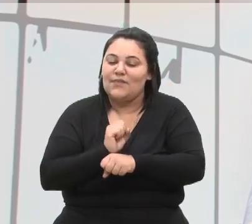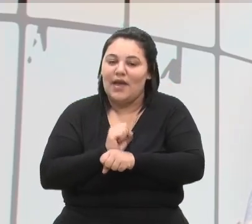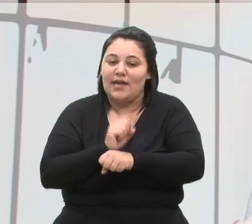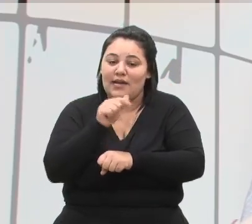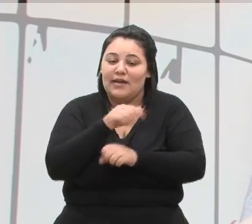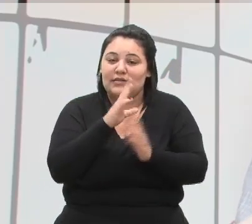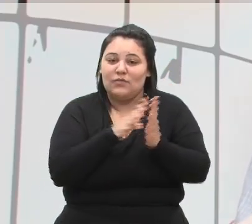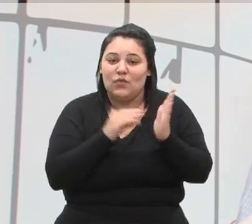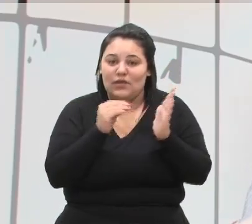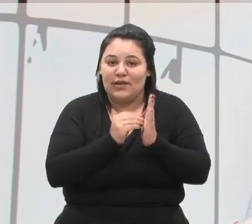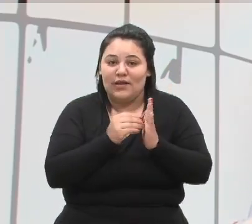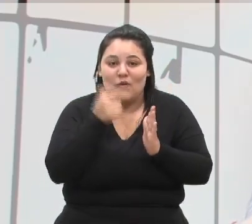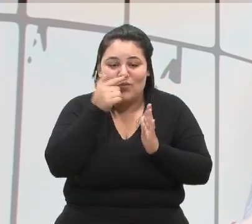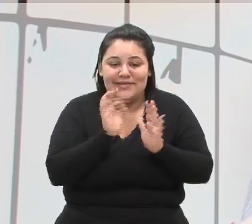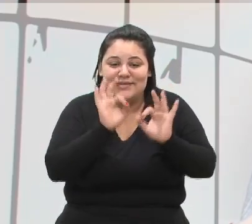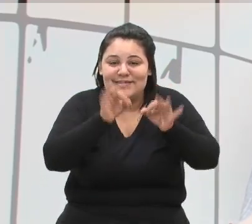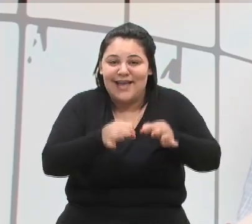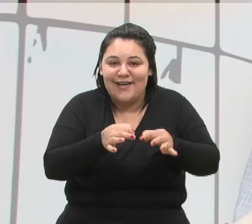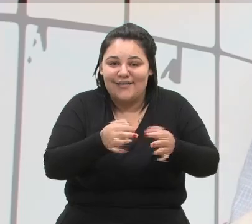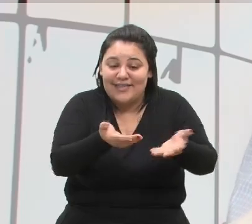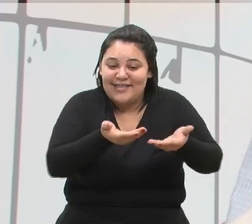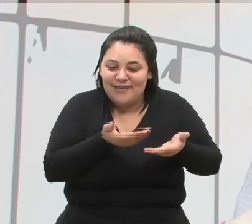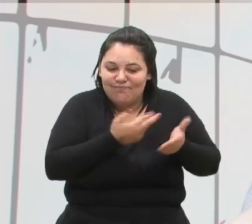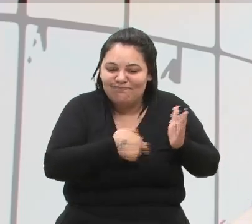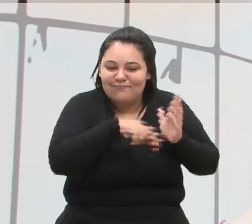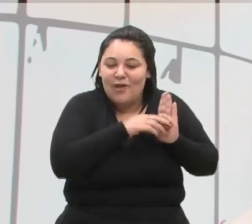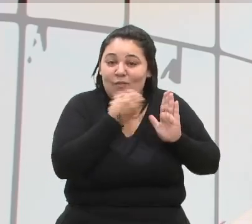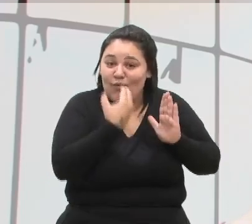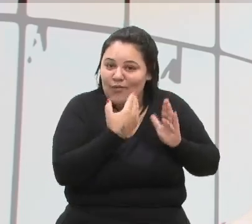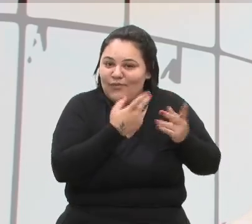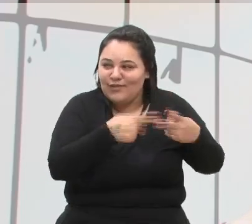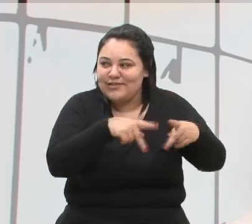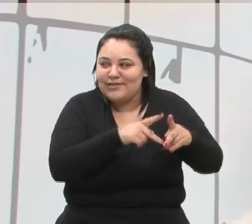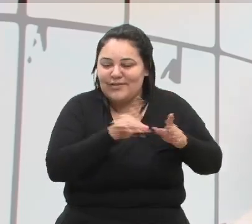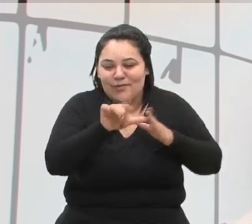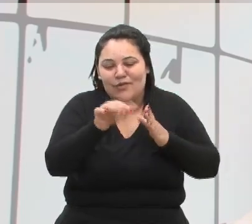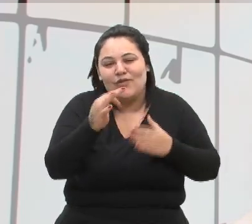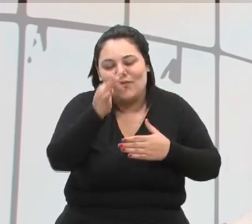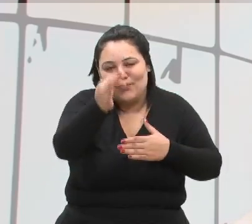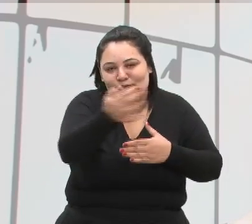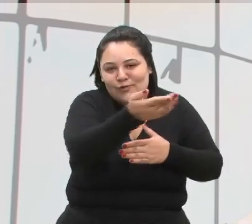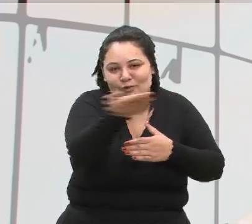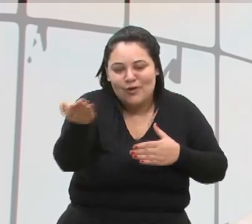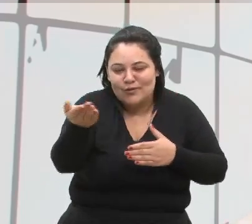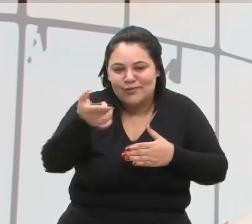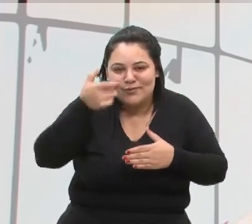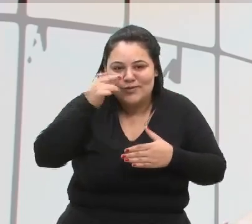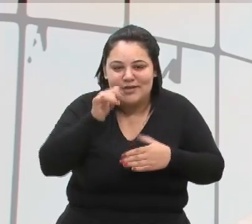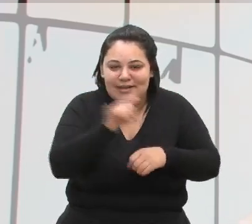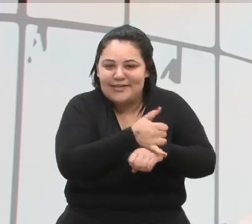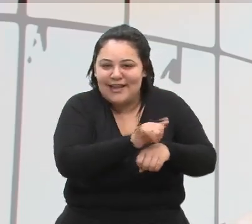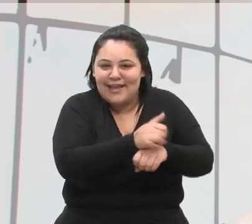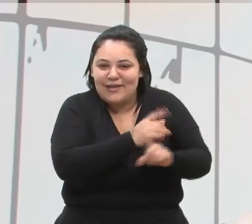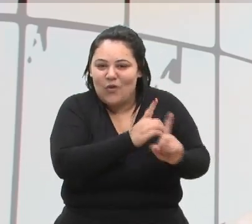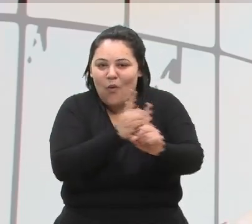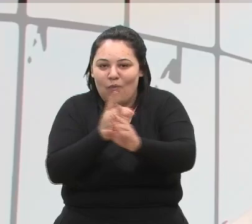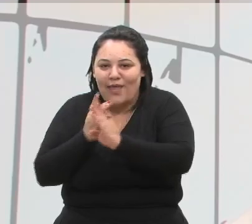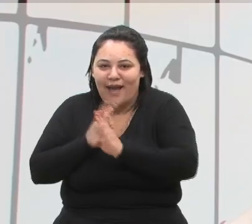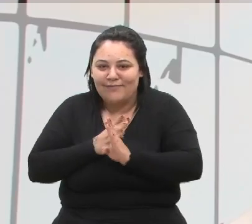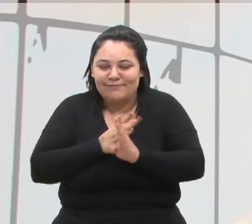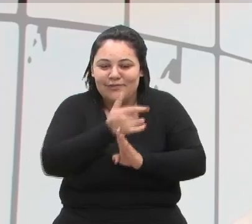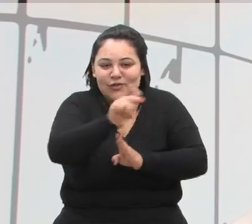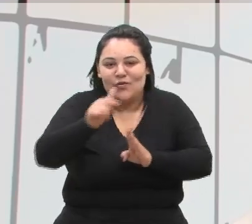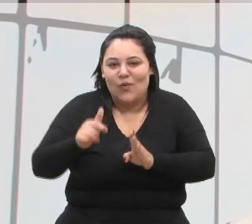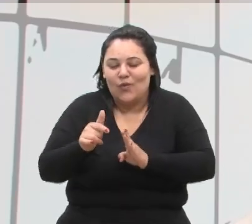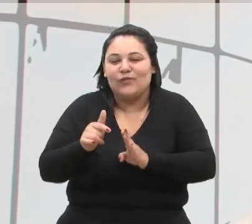dê certo, dê resultado para a população e que ali na frente talvez a gente busque outras alternativas em outros segmentos,